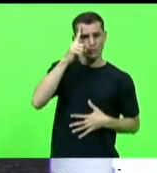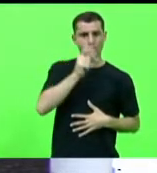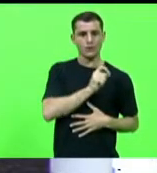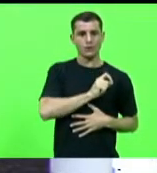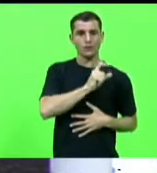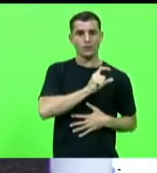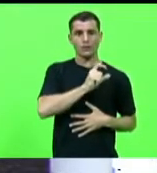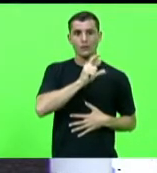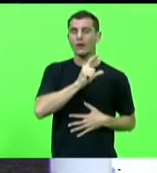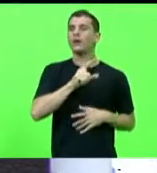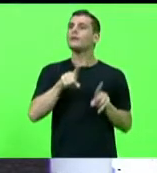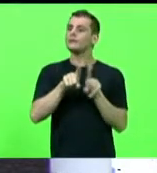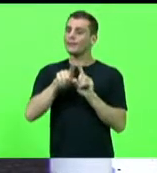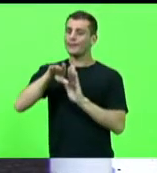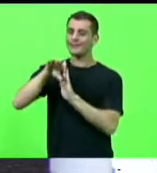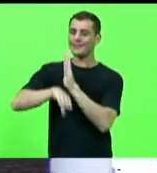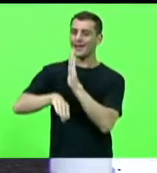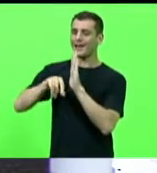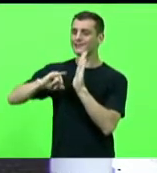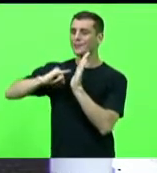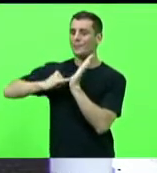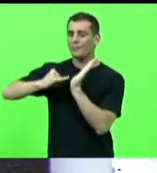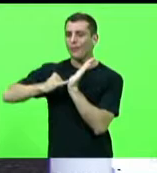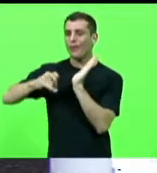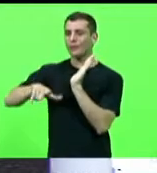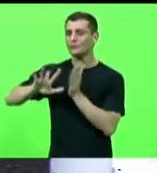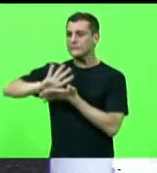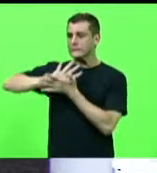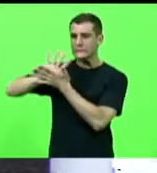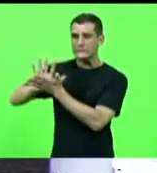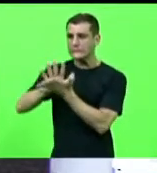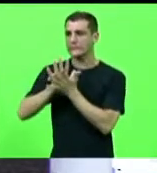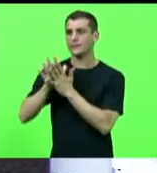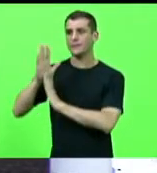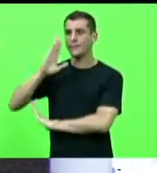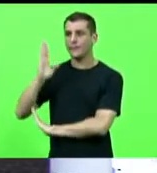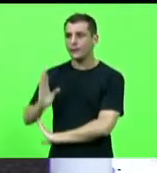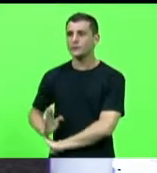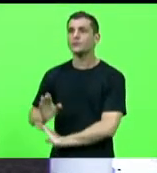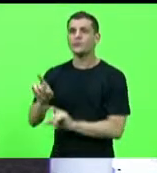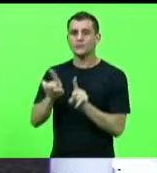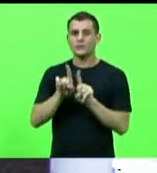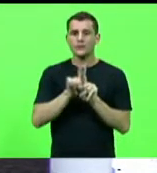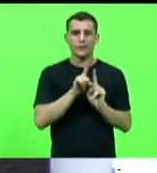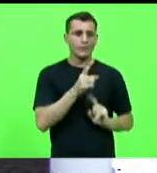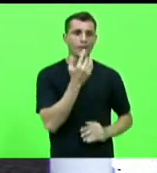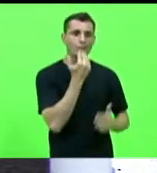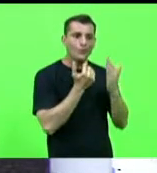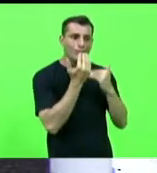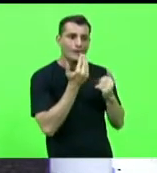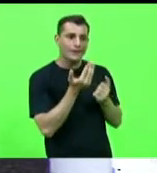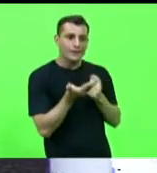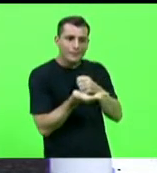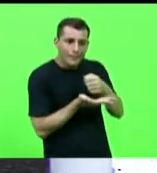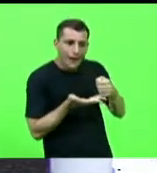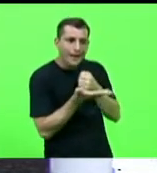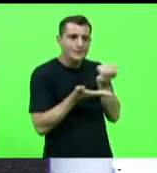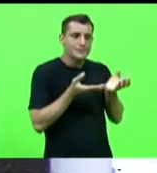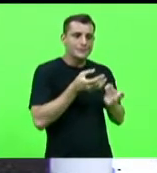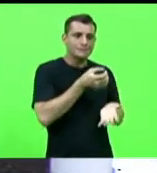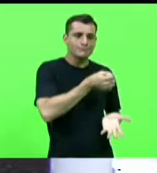tributária massacrando o trabalhador brasileiro. A cesta básica, a gente sabe, teve uma